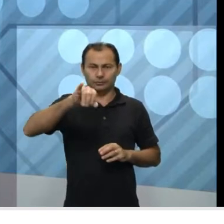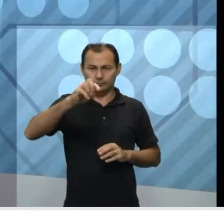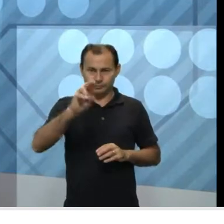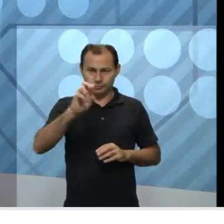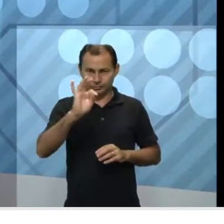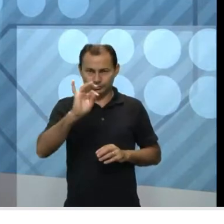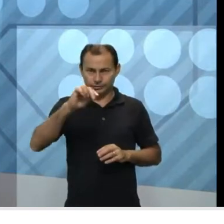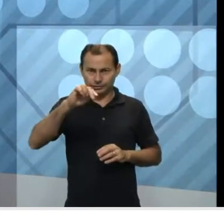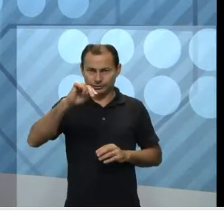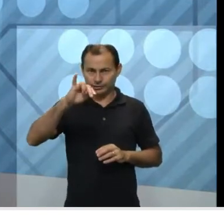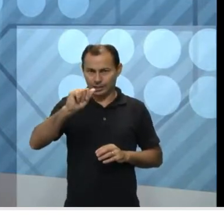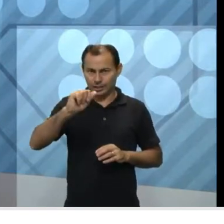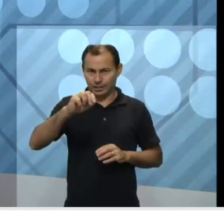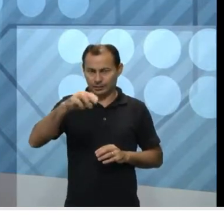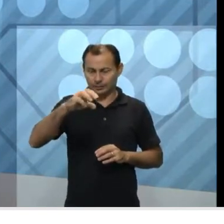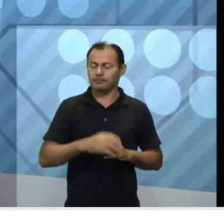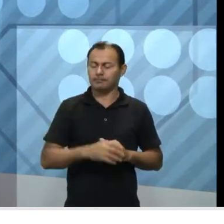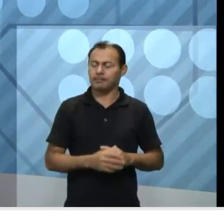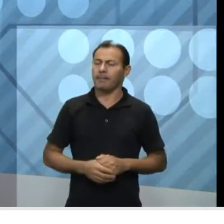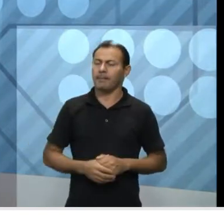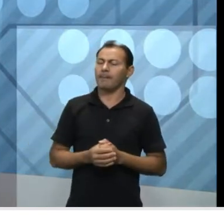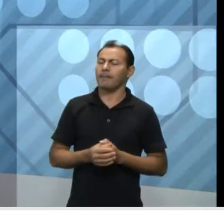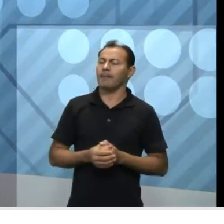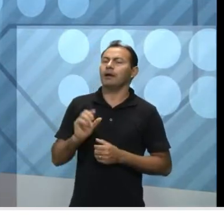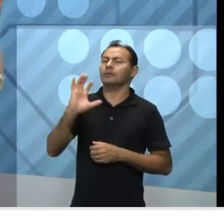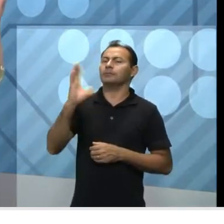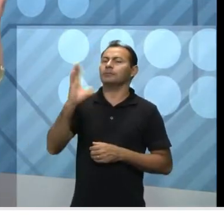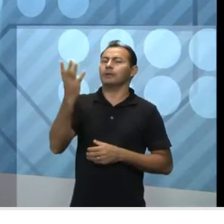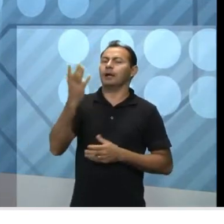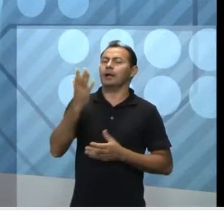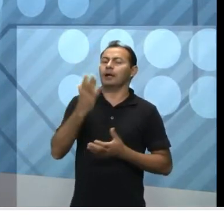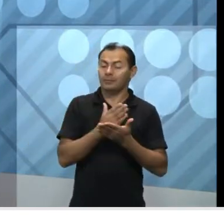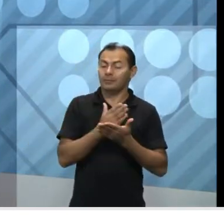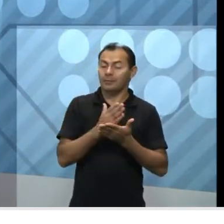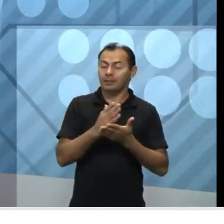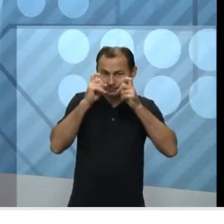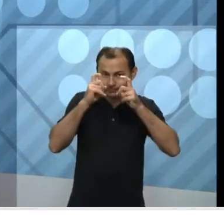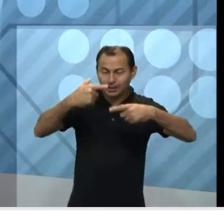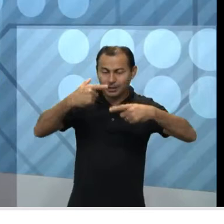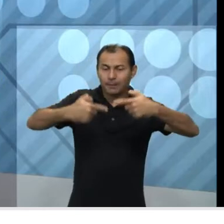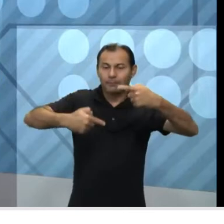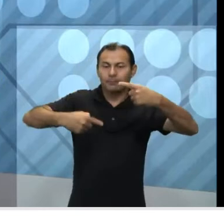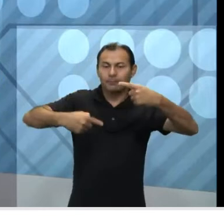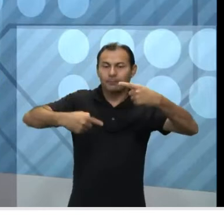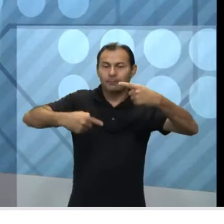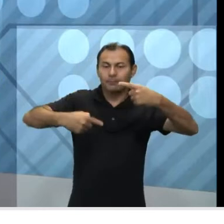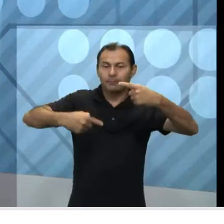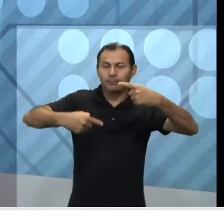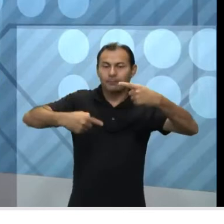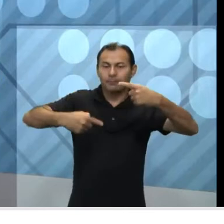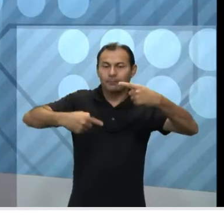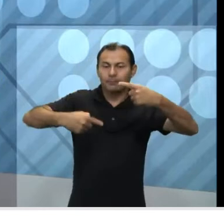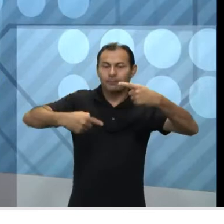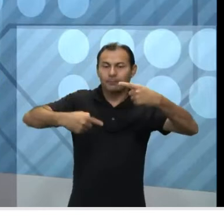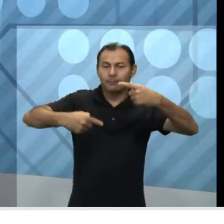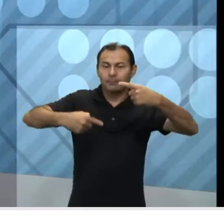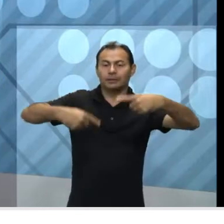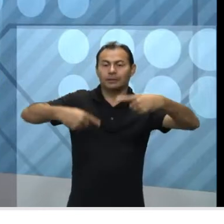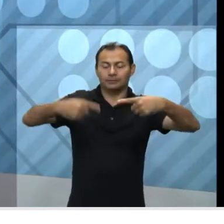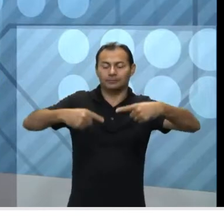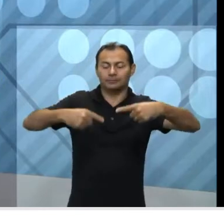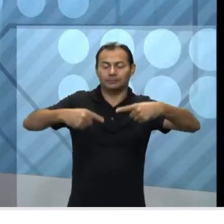Então, aqui vai acontecer o interesse político por relação das famílias nobres, e a Igreja, com